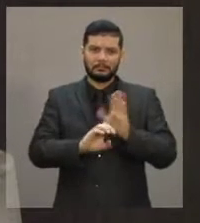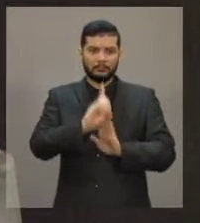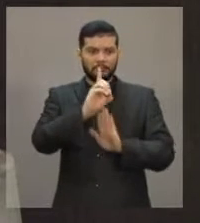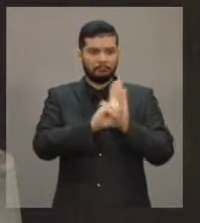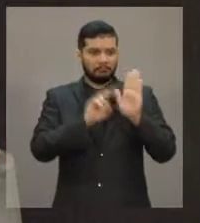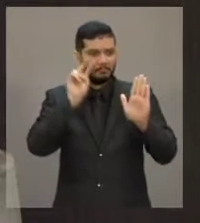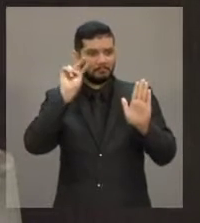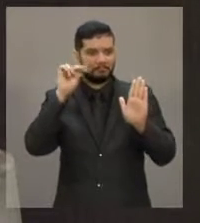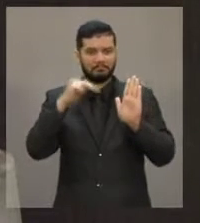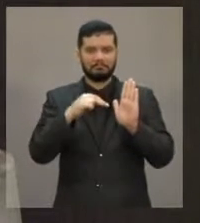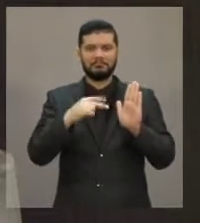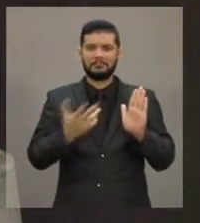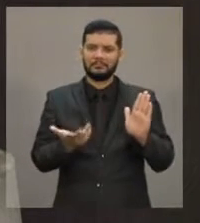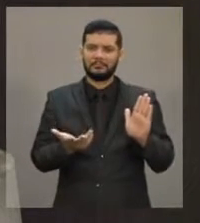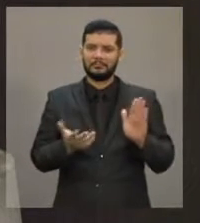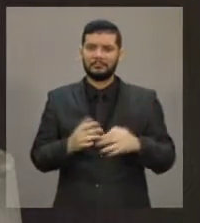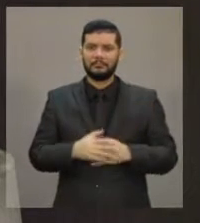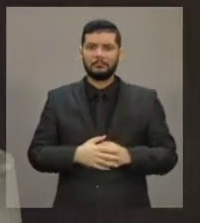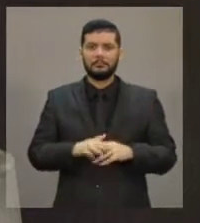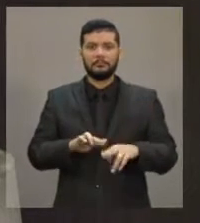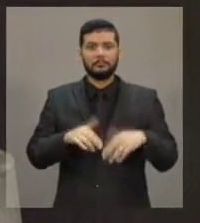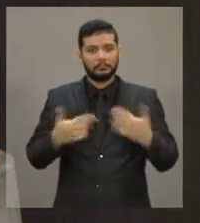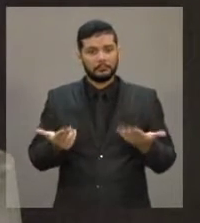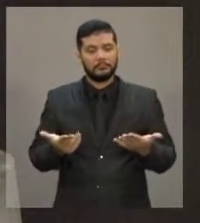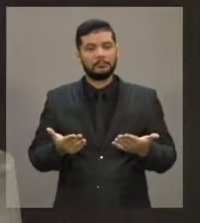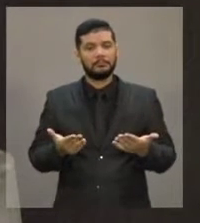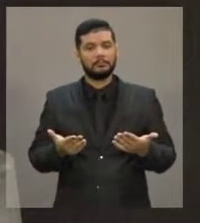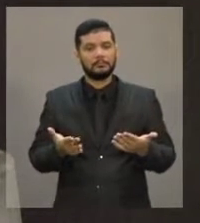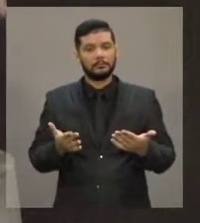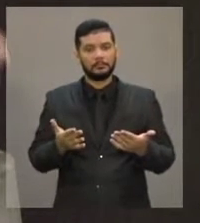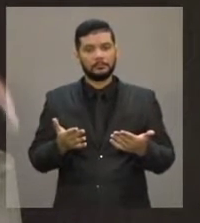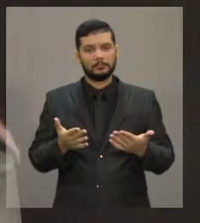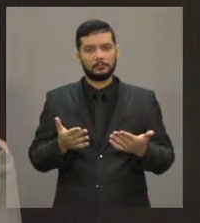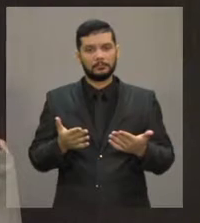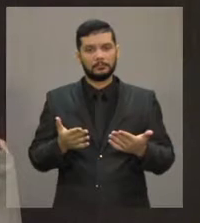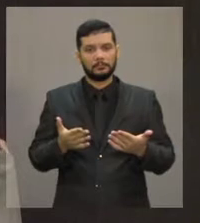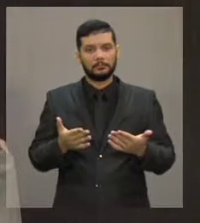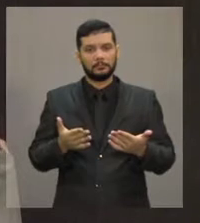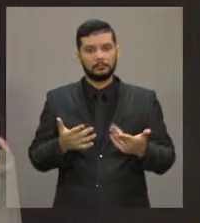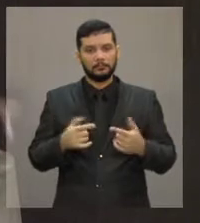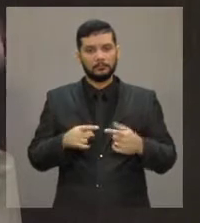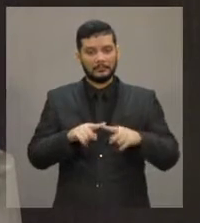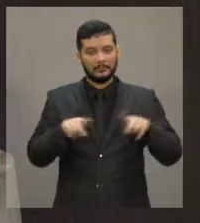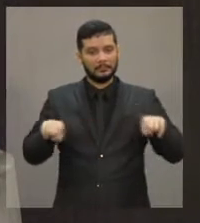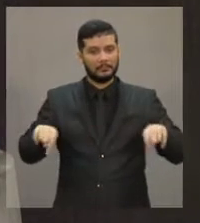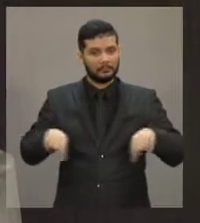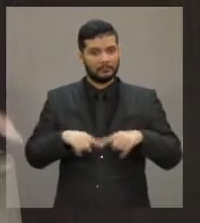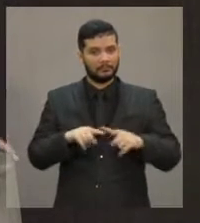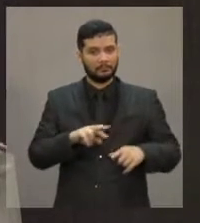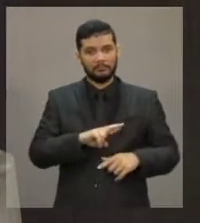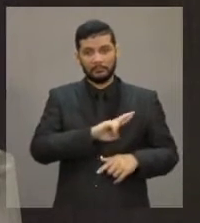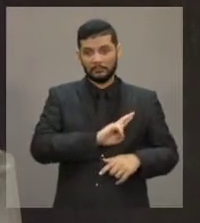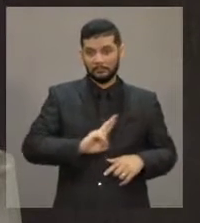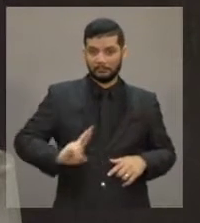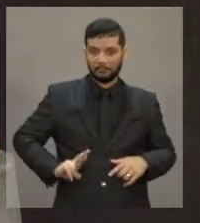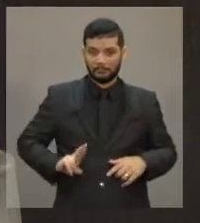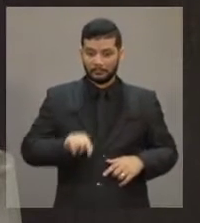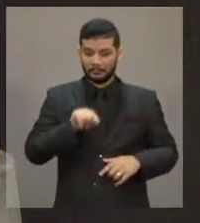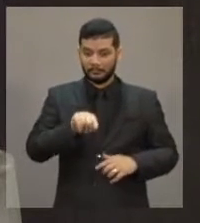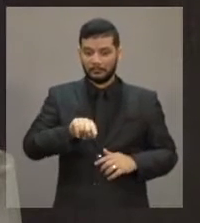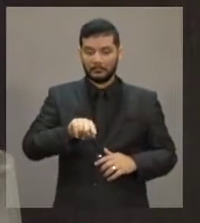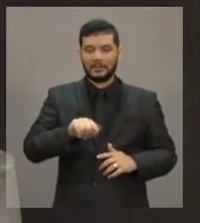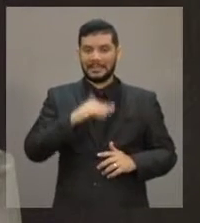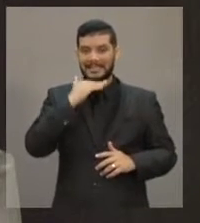direitos. Portanto, a ocupação do espaço republicano, que é um espaço laico, por